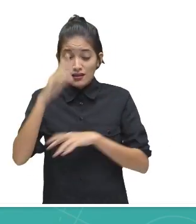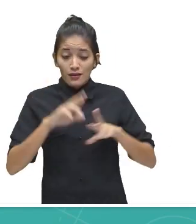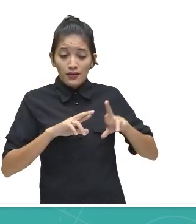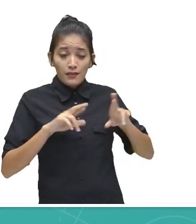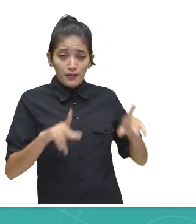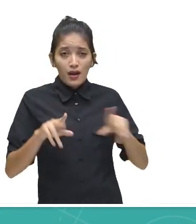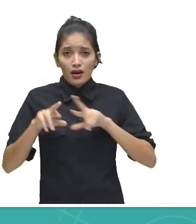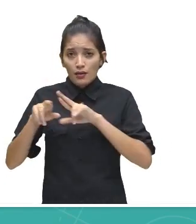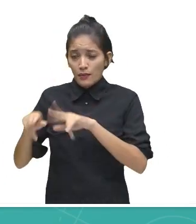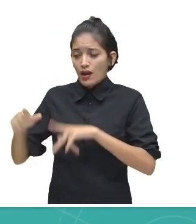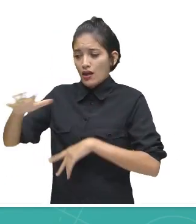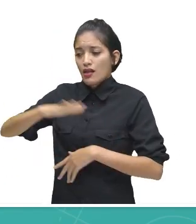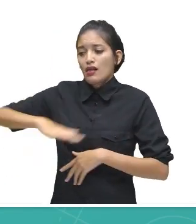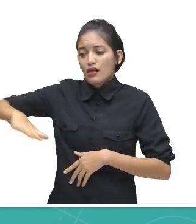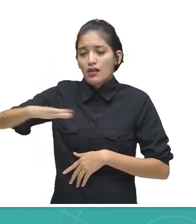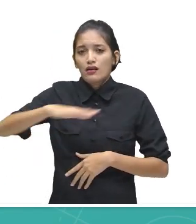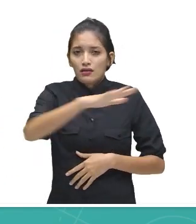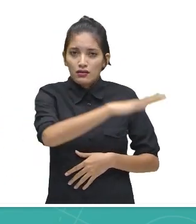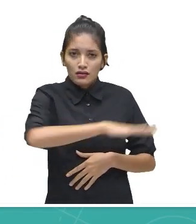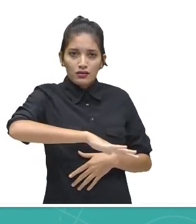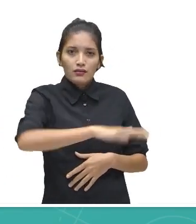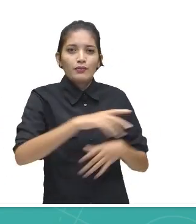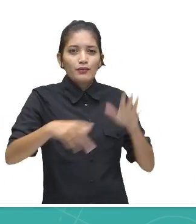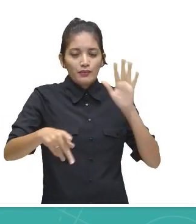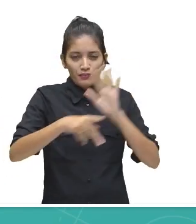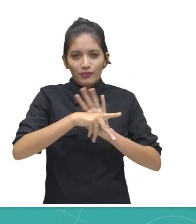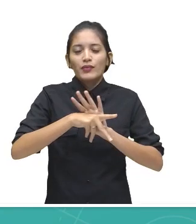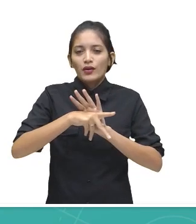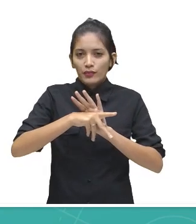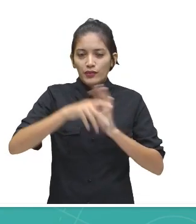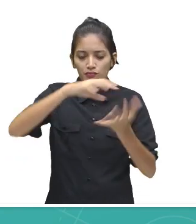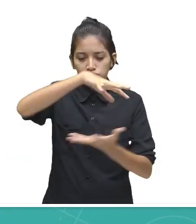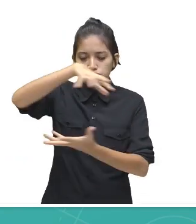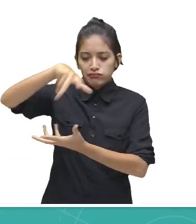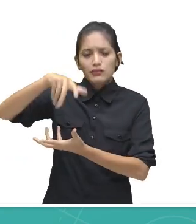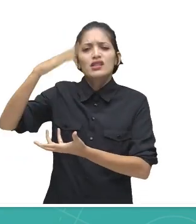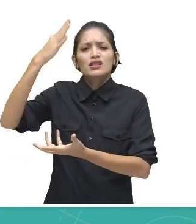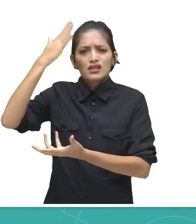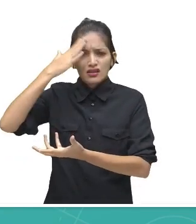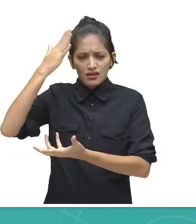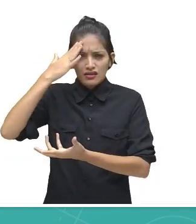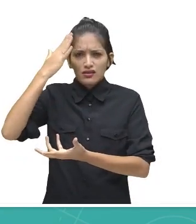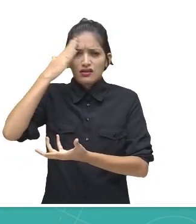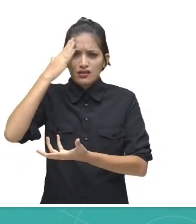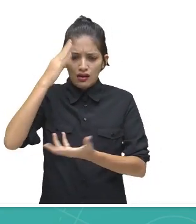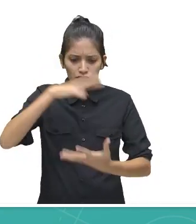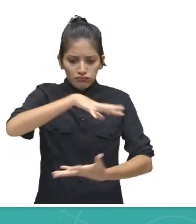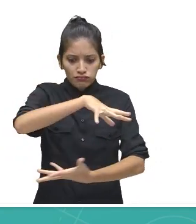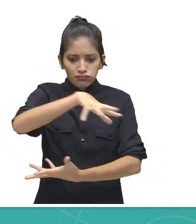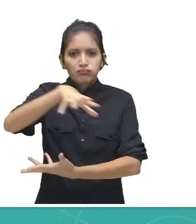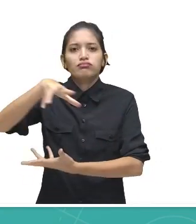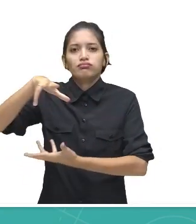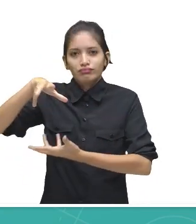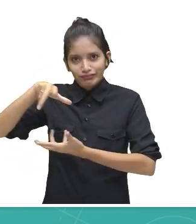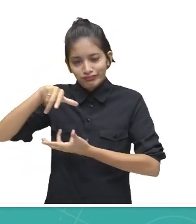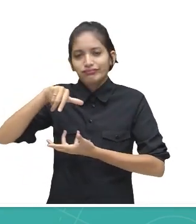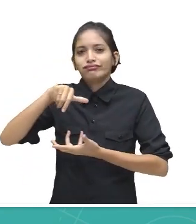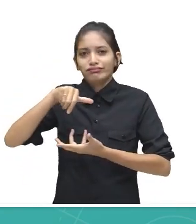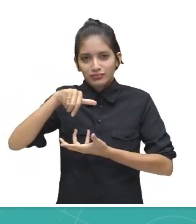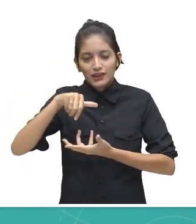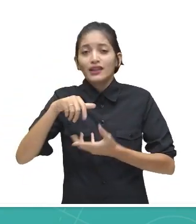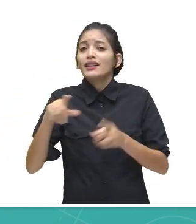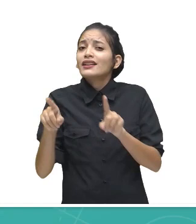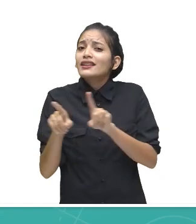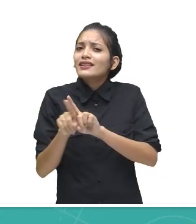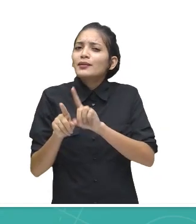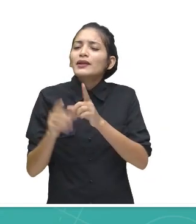diferenças entre as regiões naturais aí do nosso planeta, A gente sabe que o nosso planeta ele é gigantesco, E a gente sabe